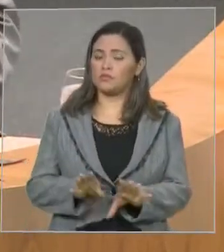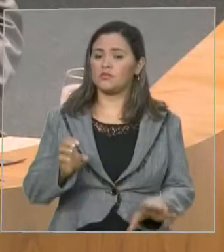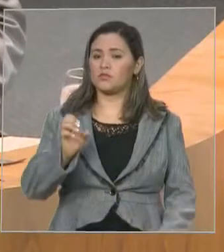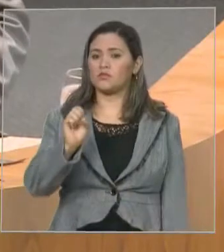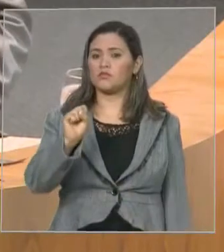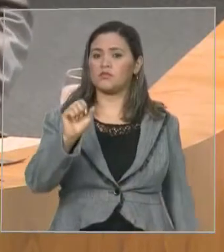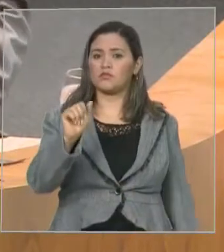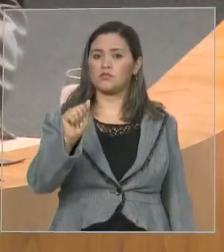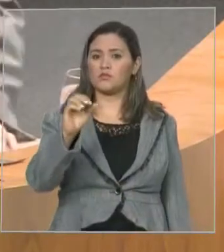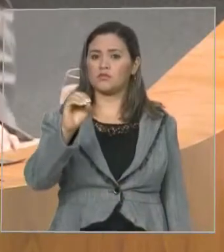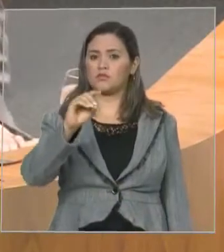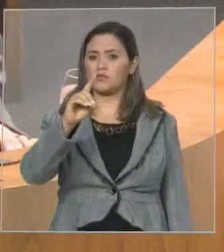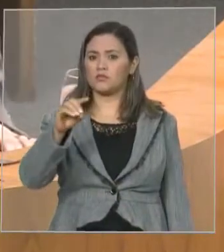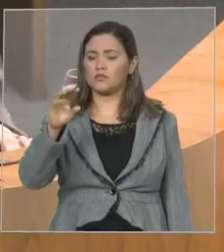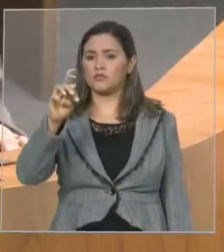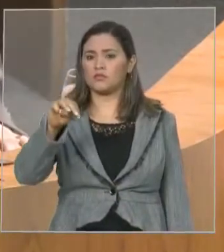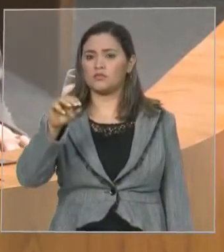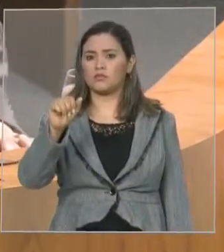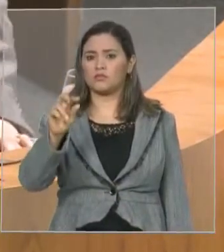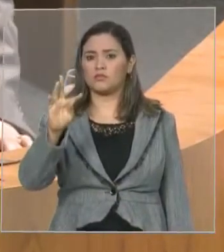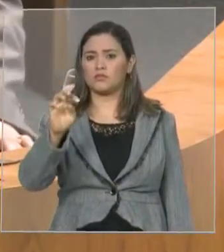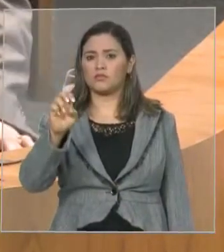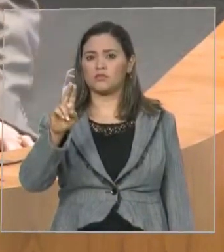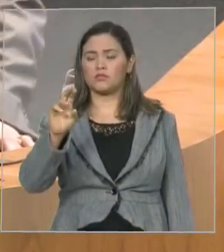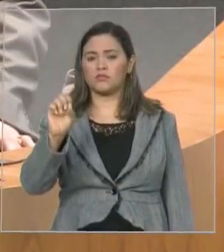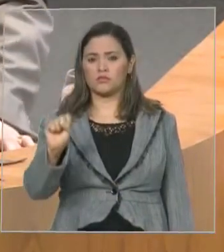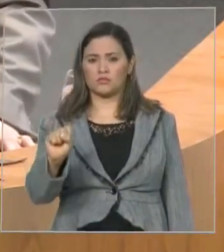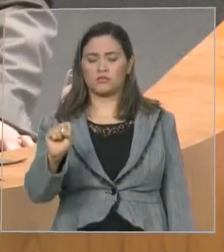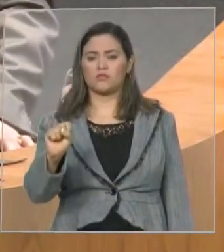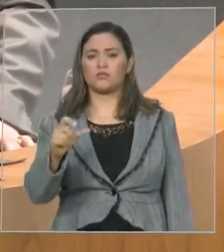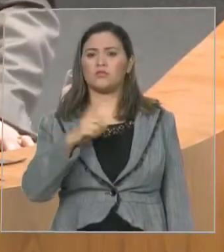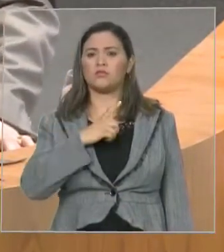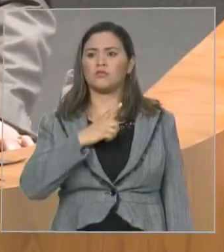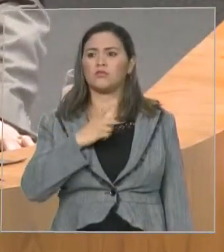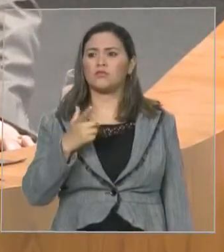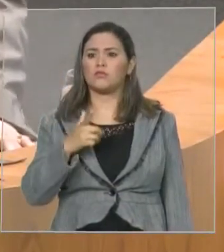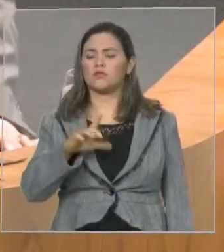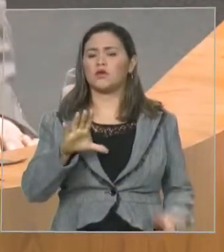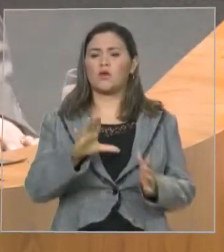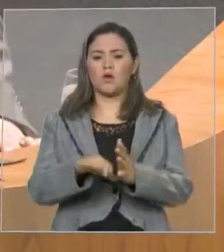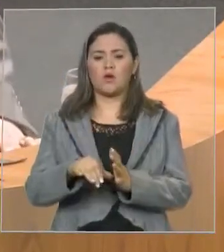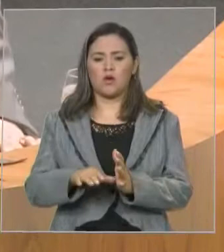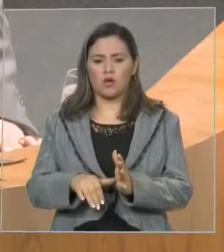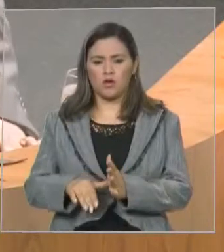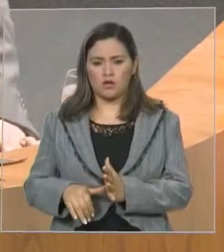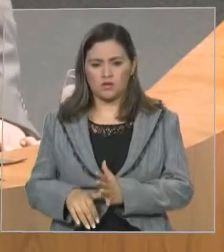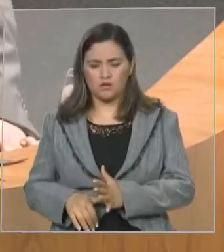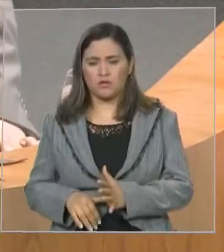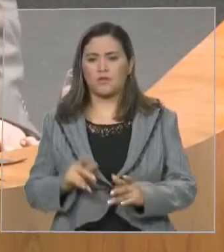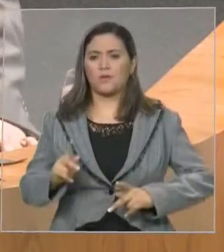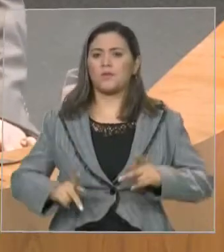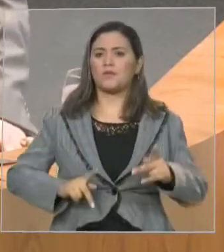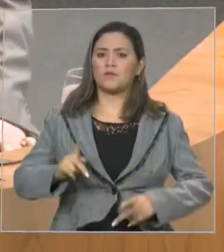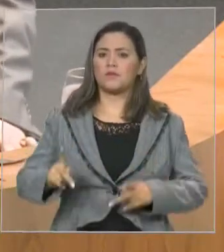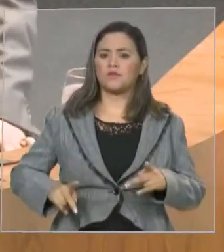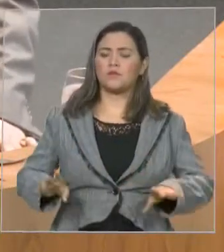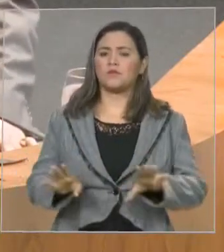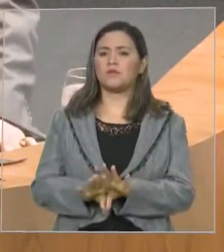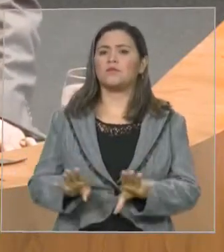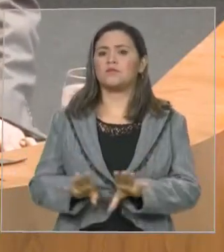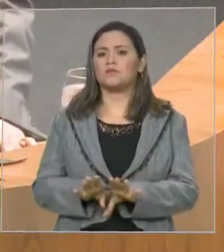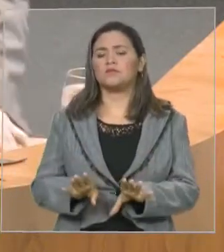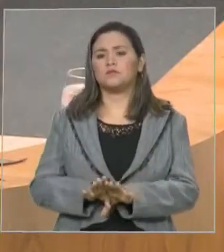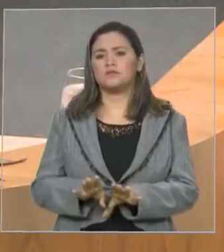mais um assalto a banco do Banco do Brasil, daquele município, e a população também está sem o banco em São